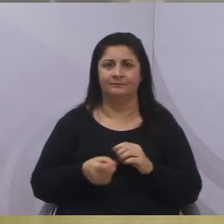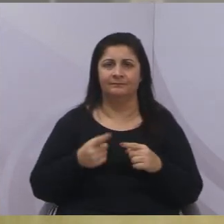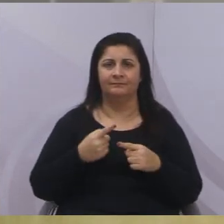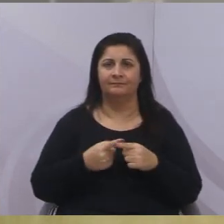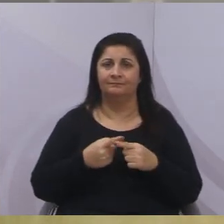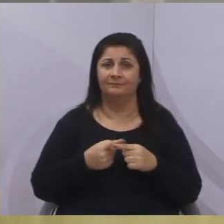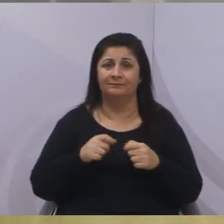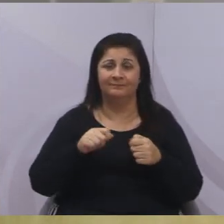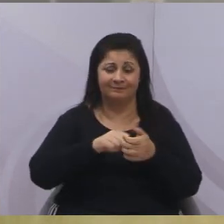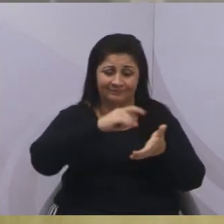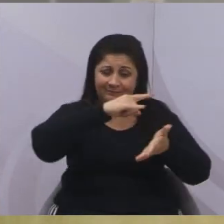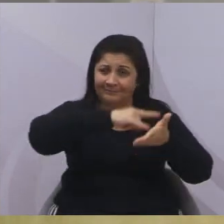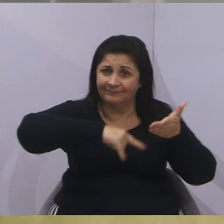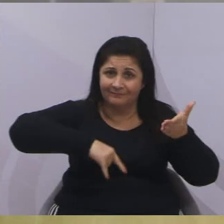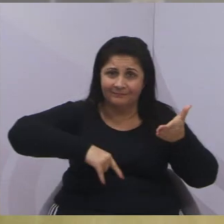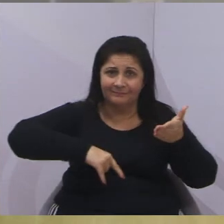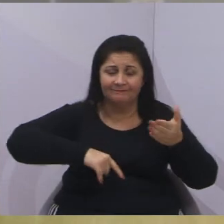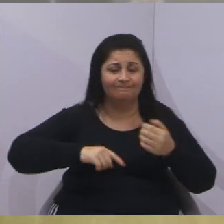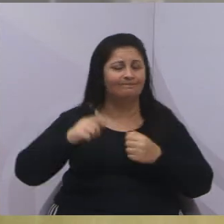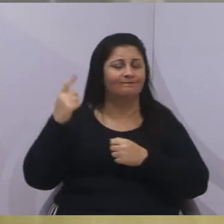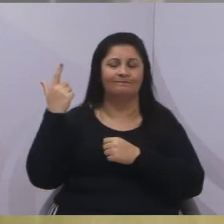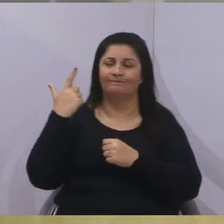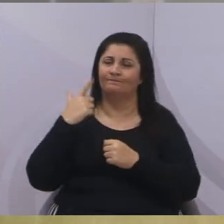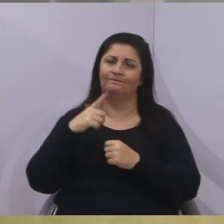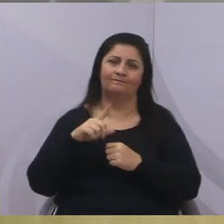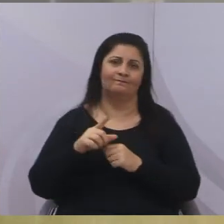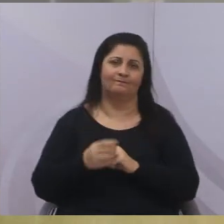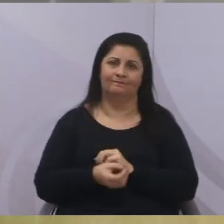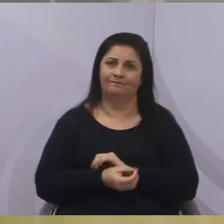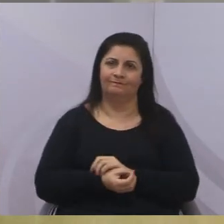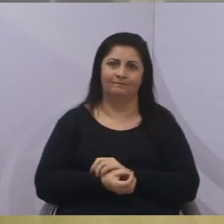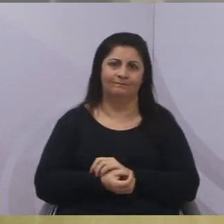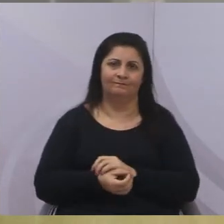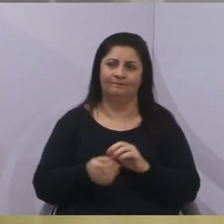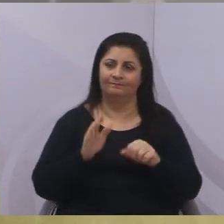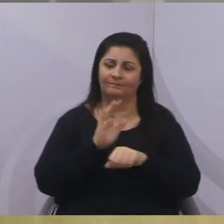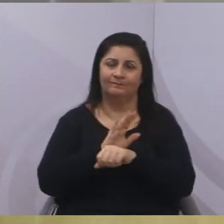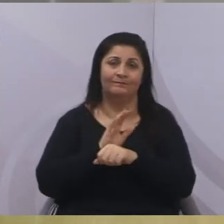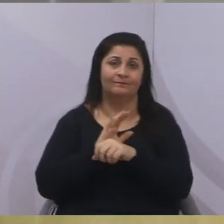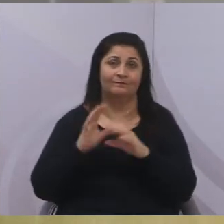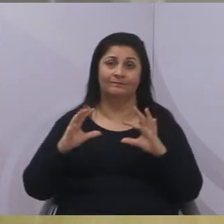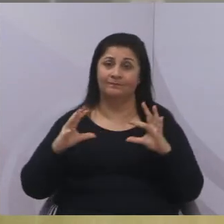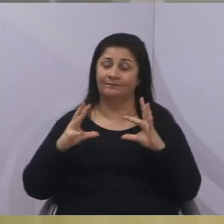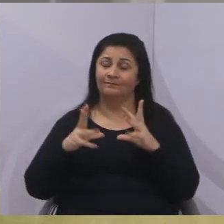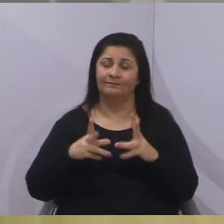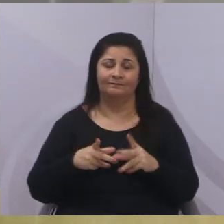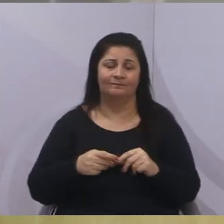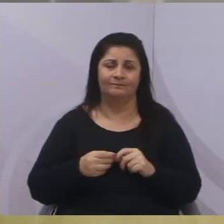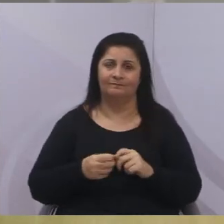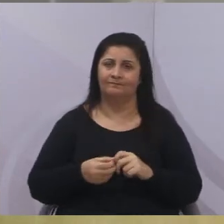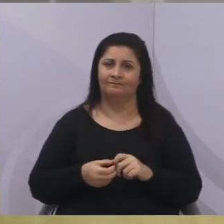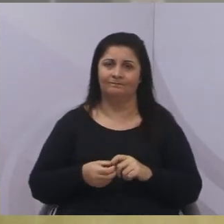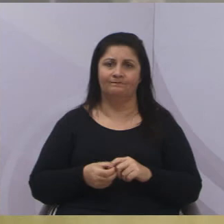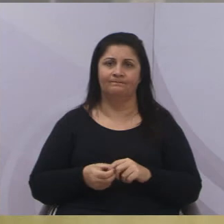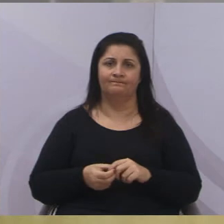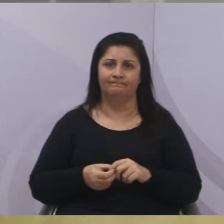não consegue suprir todas as demandas e necessidades que a gente tem para a